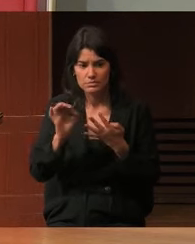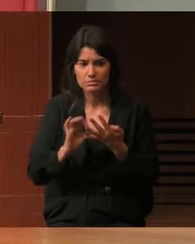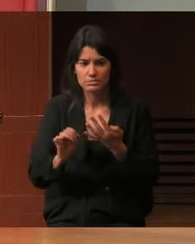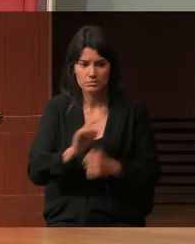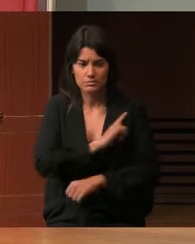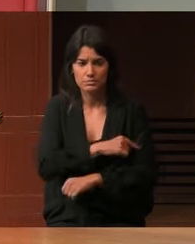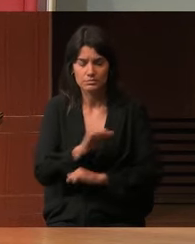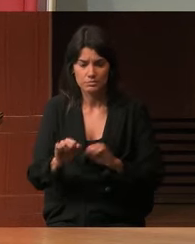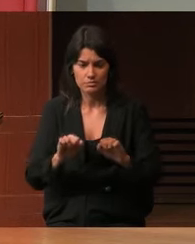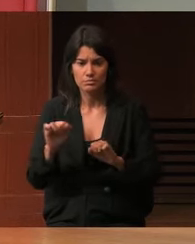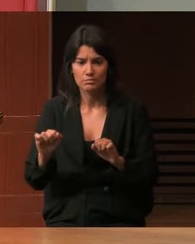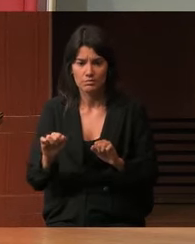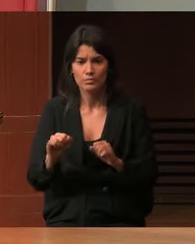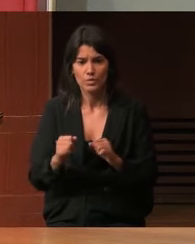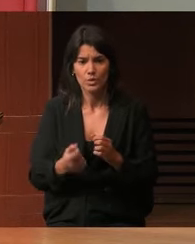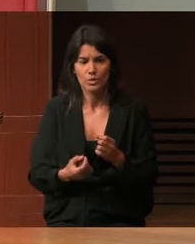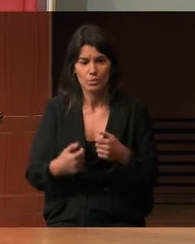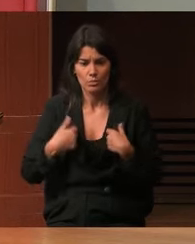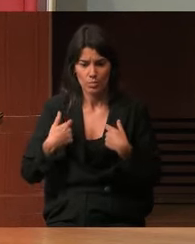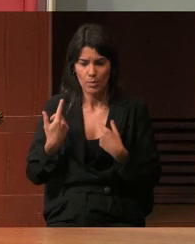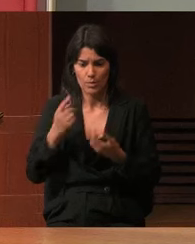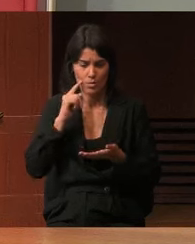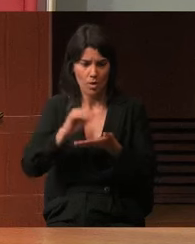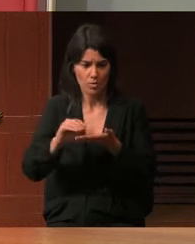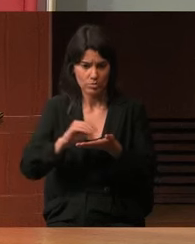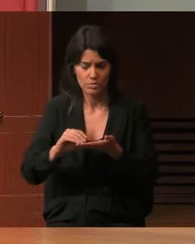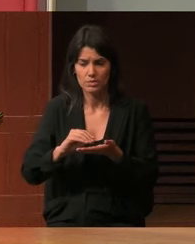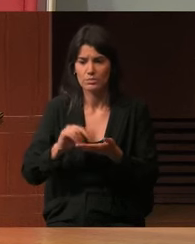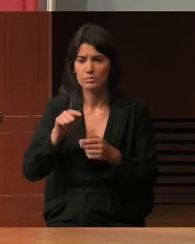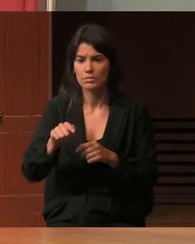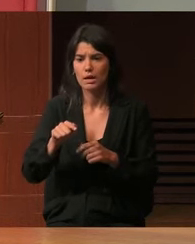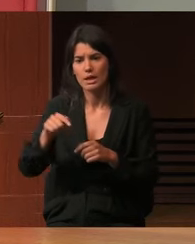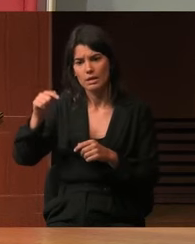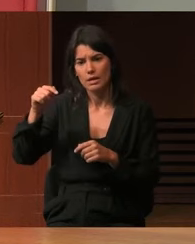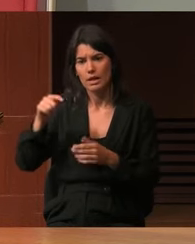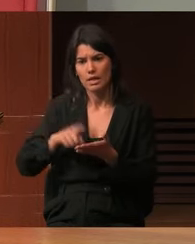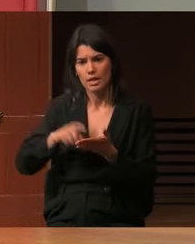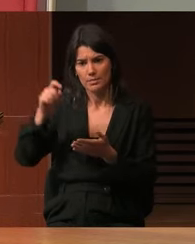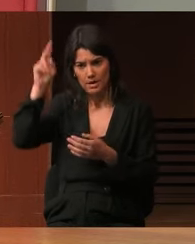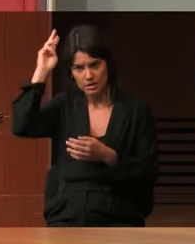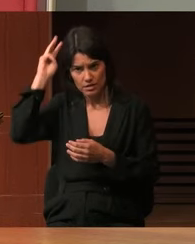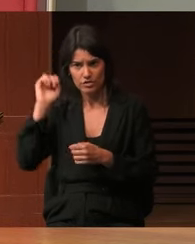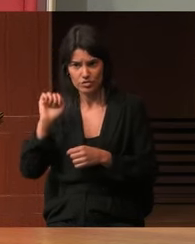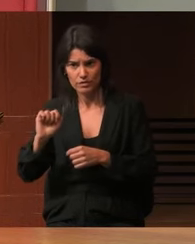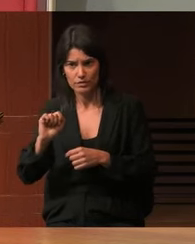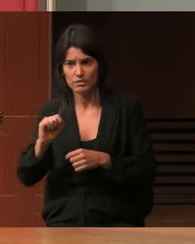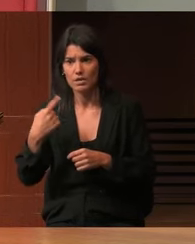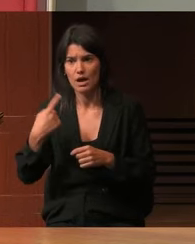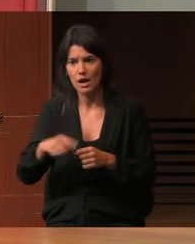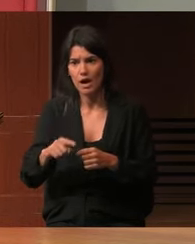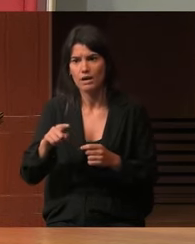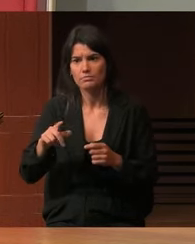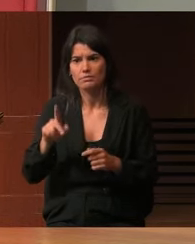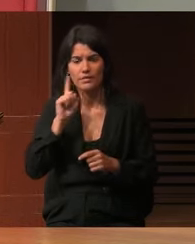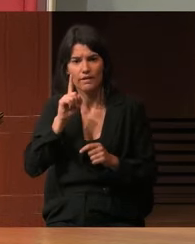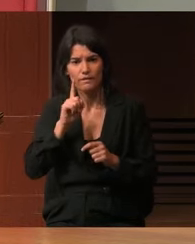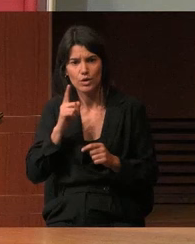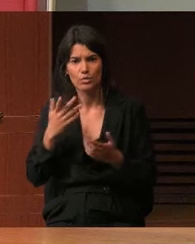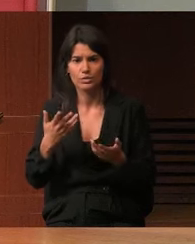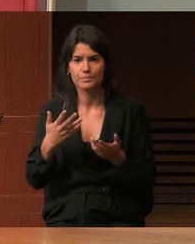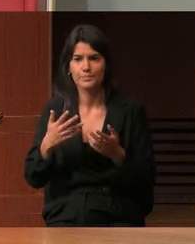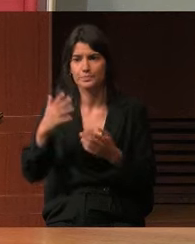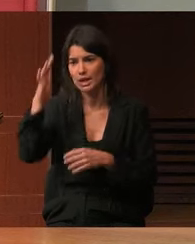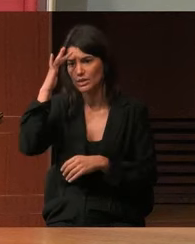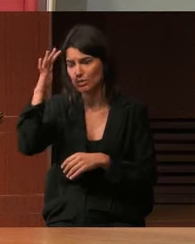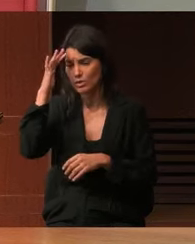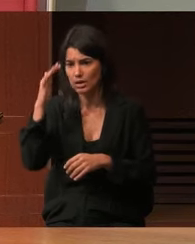pouco mais longa ainda do autor. A etnografia da América indígena contém um tesouro de referências a uma teoria cosmopolítica